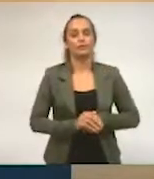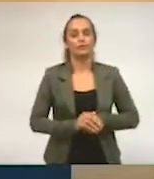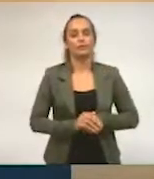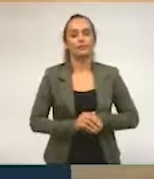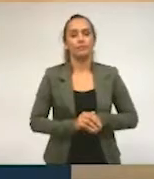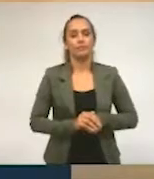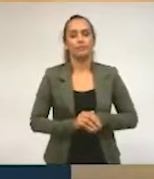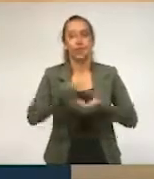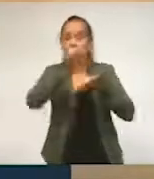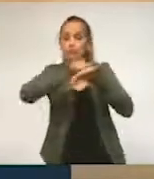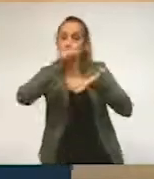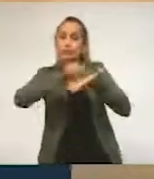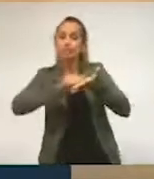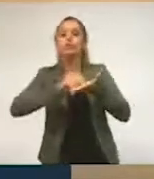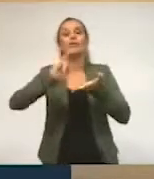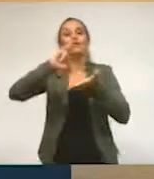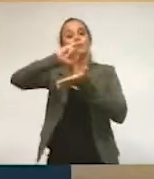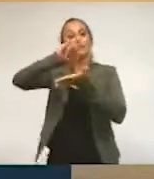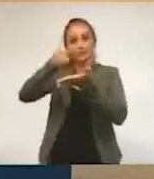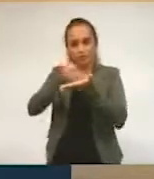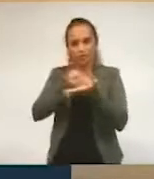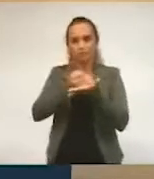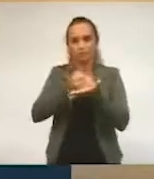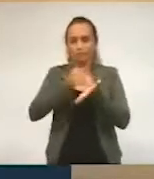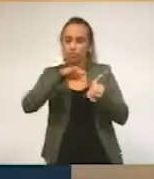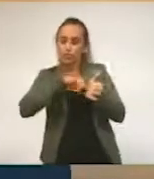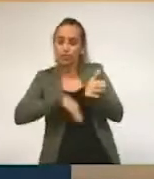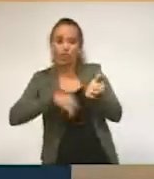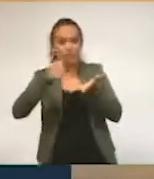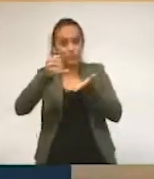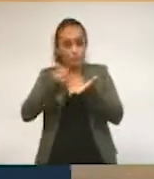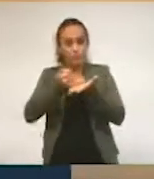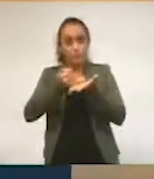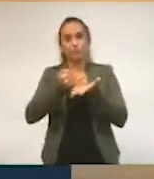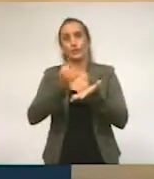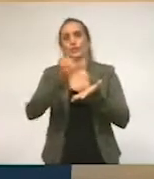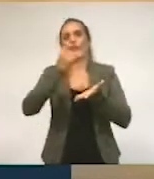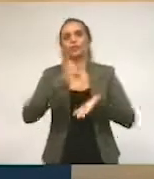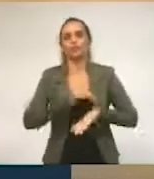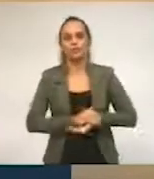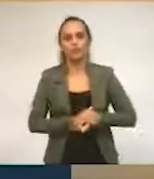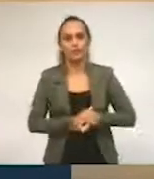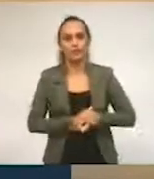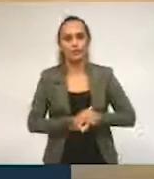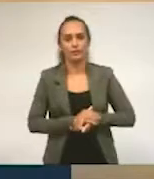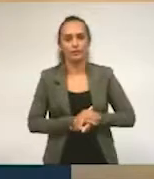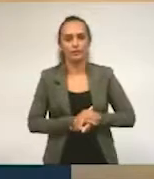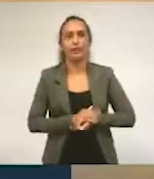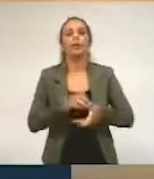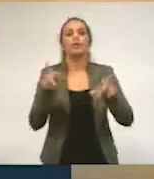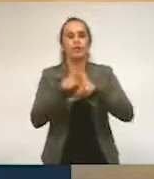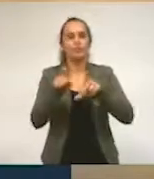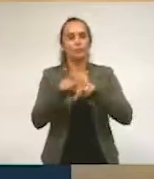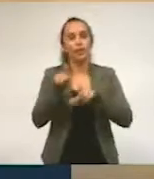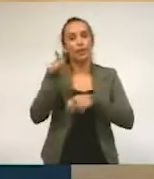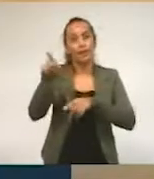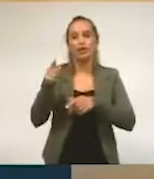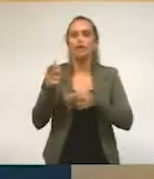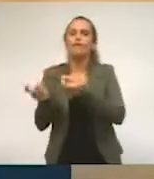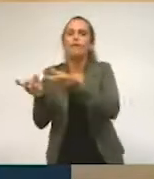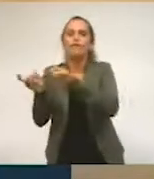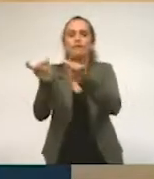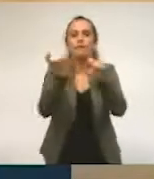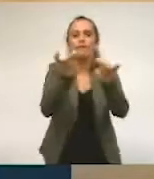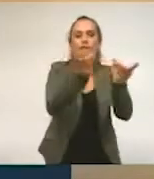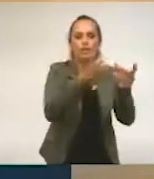não se fosse isento desse imposto mas ao mesmo tempo o nosso revendedor O atacadista o